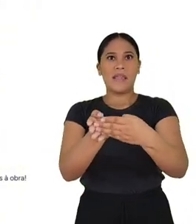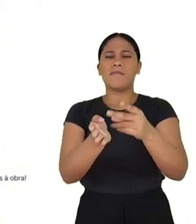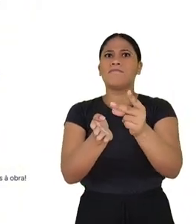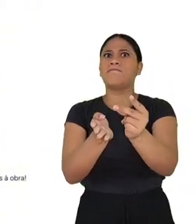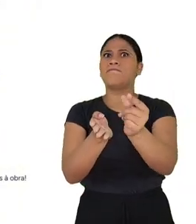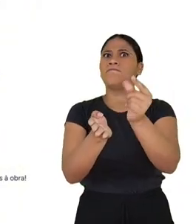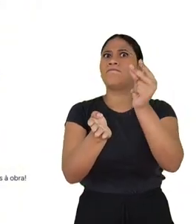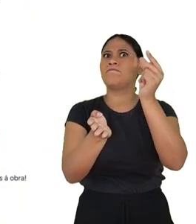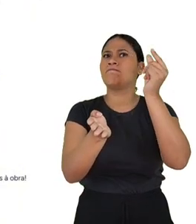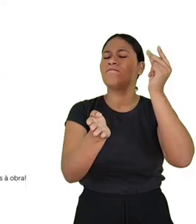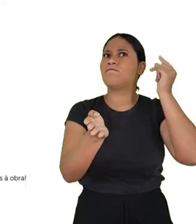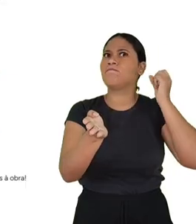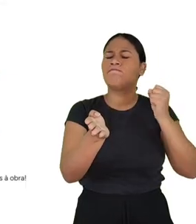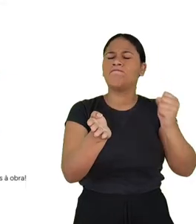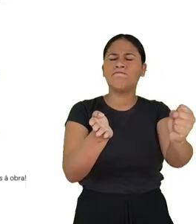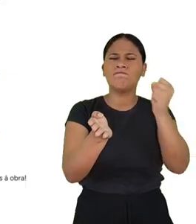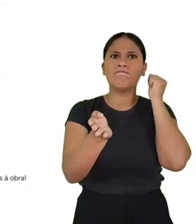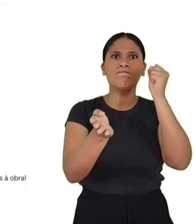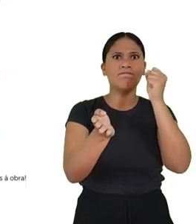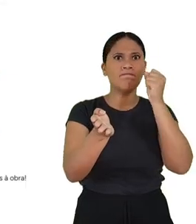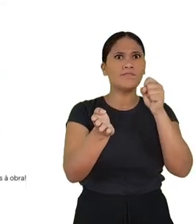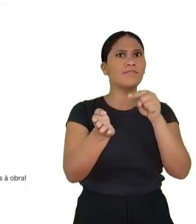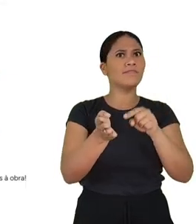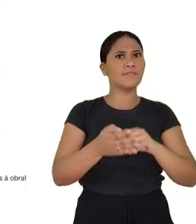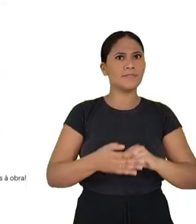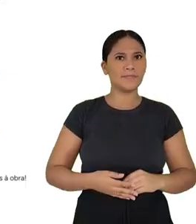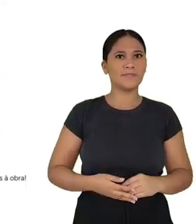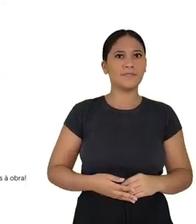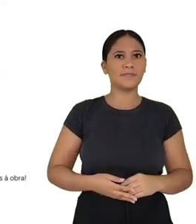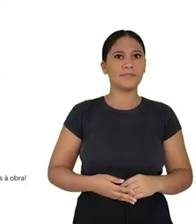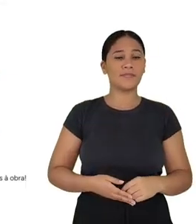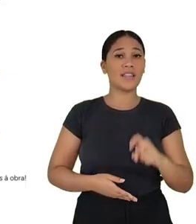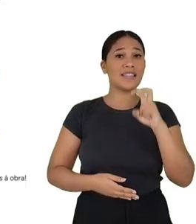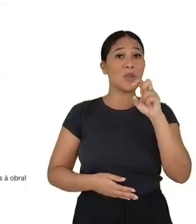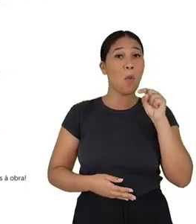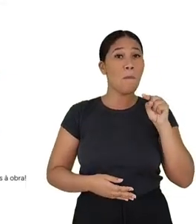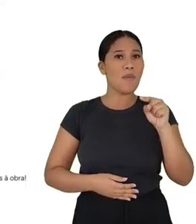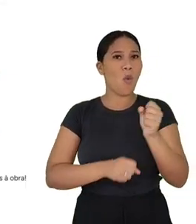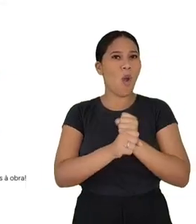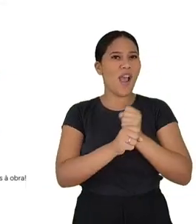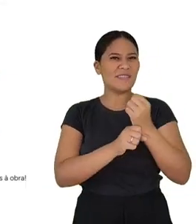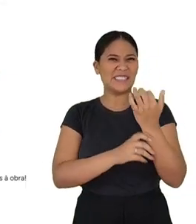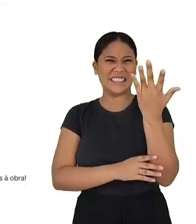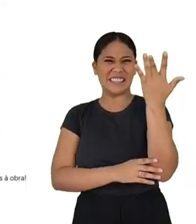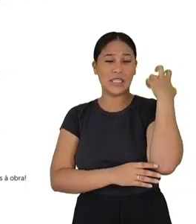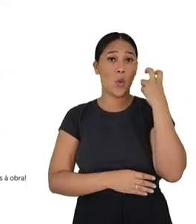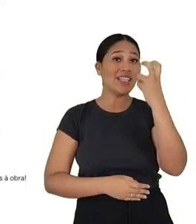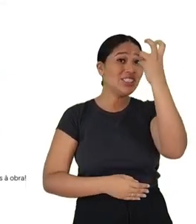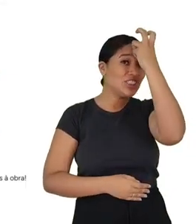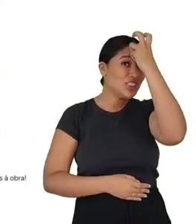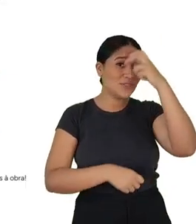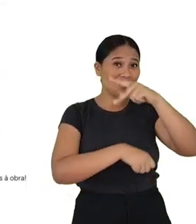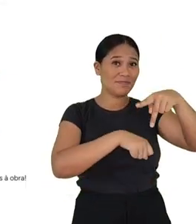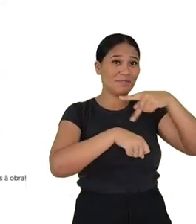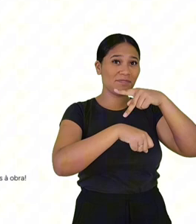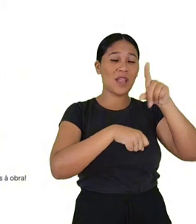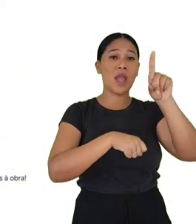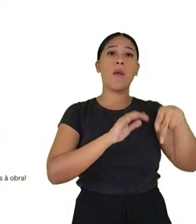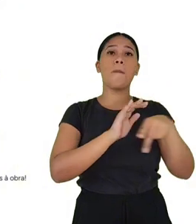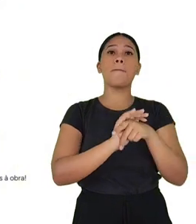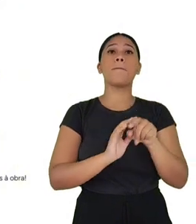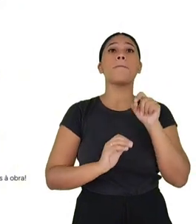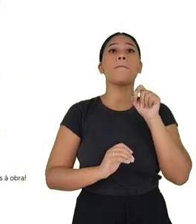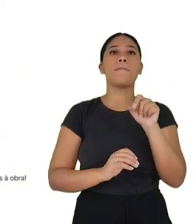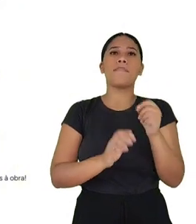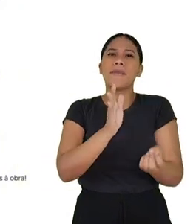barcos são um dos meios de transporte mais antigos que existem? Há cerca de 5.000 anos, no Egito, surgiram os